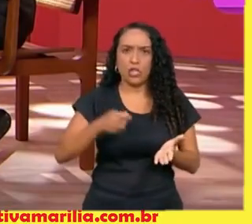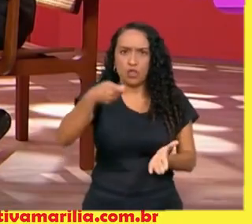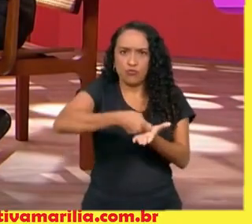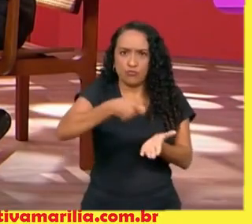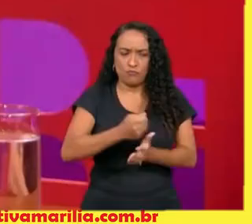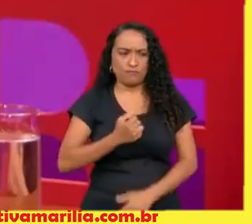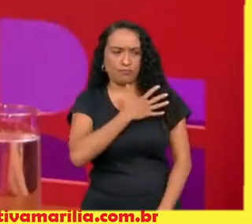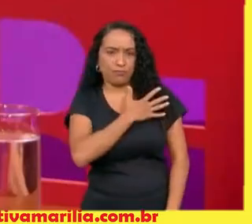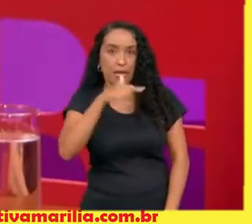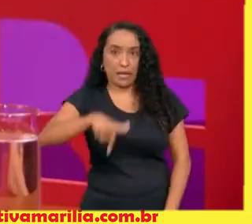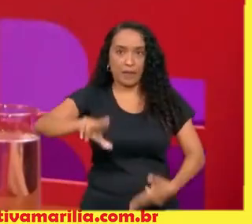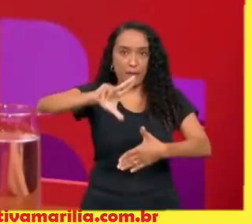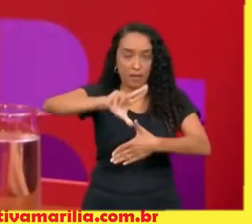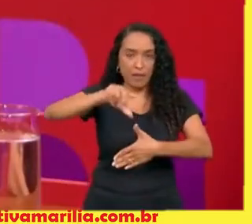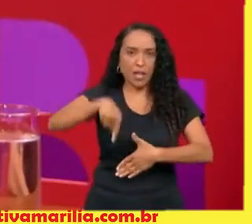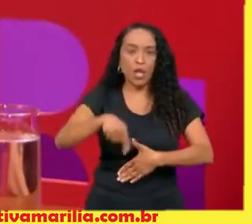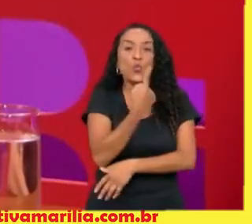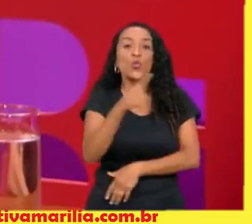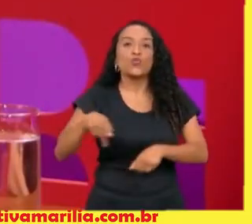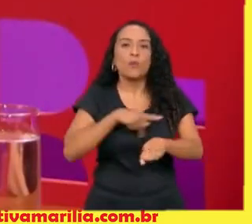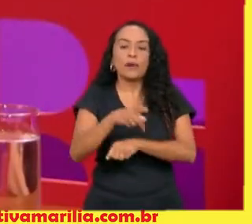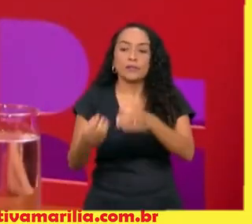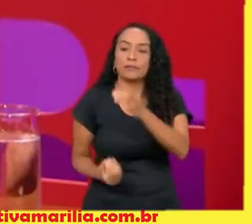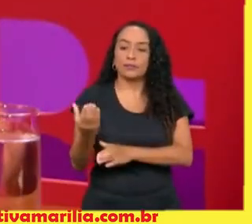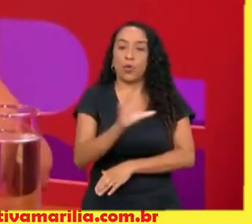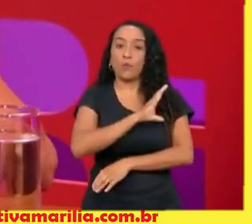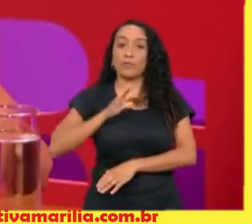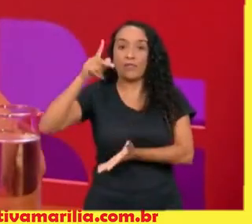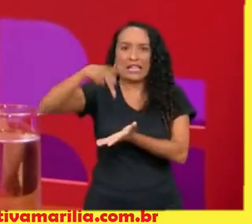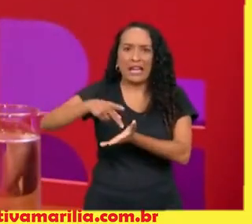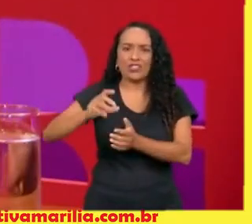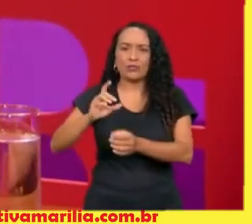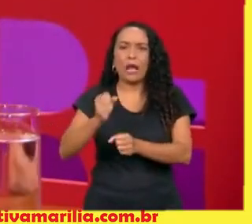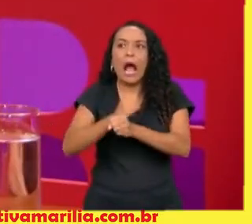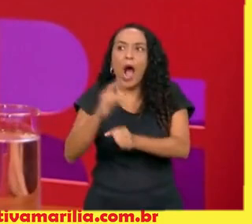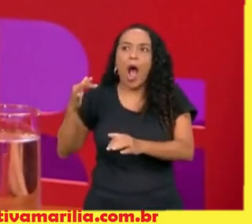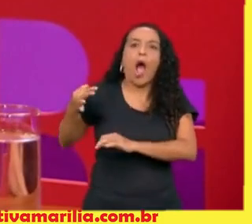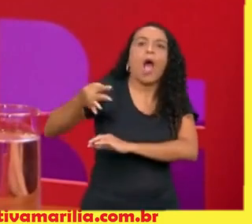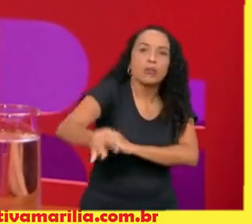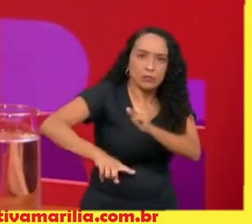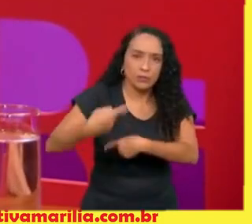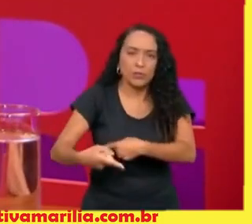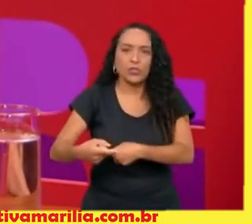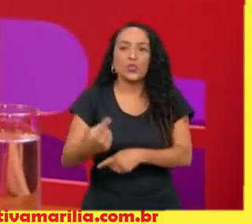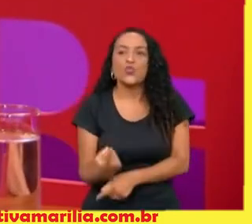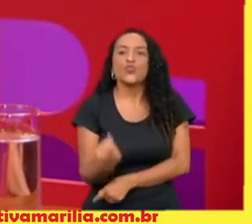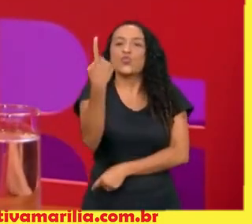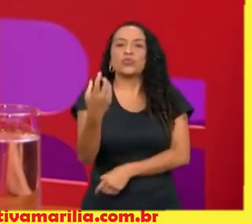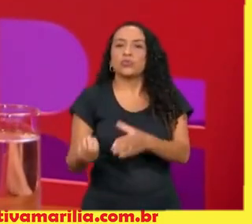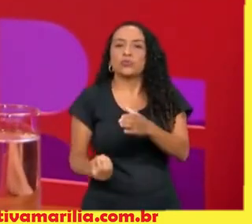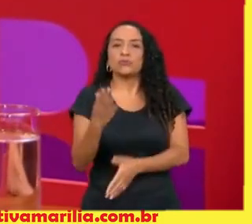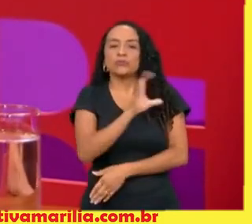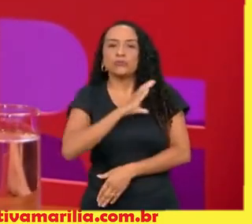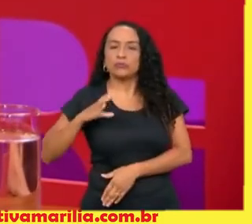Latina, né? Foi o último país a criar uma Comissão da Verdade, décadas depois, e foi o único que não criou uma Comissão da Verdade